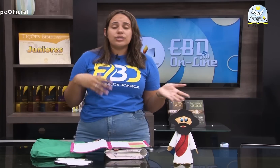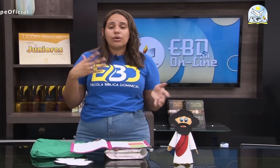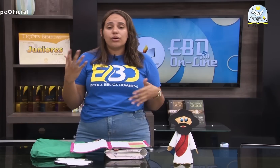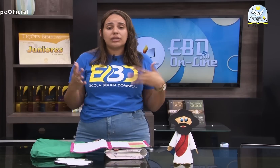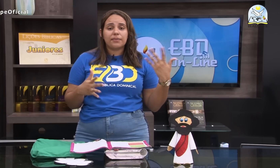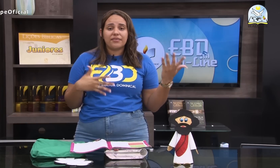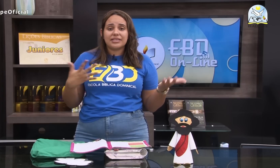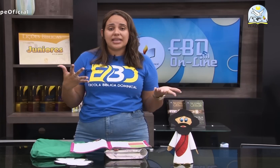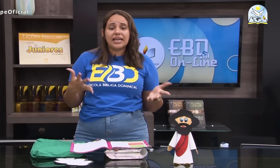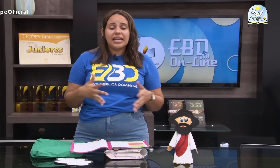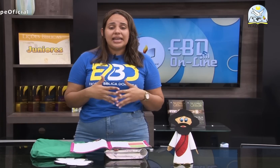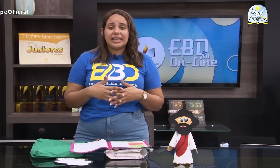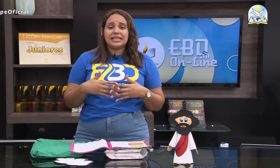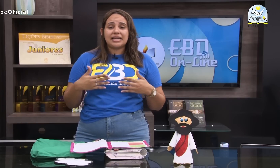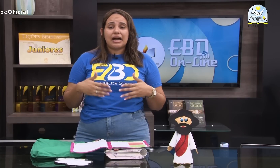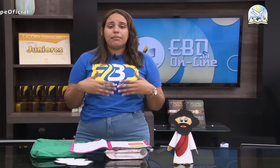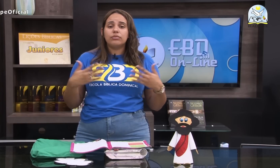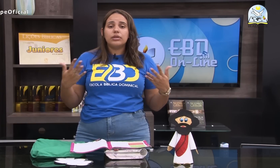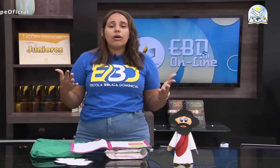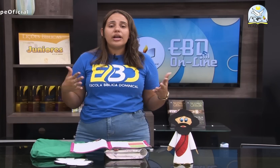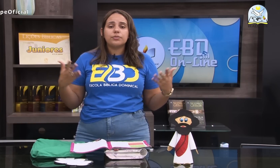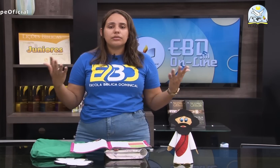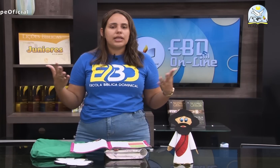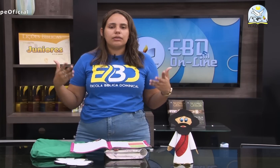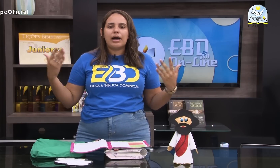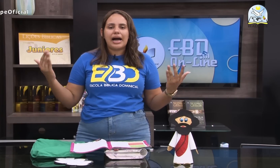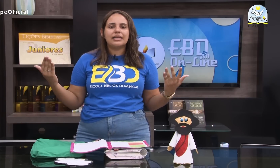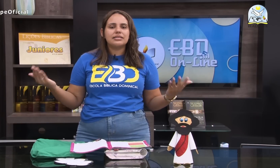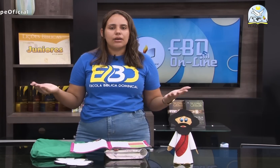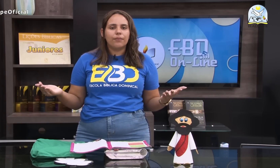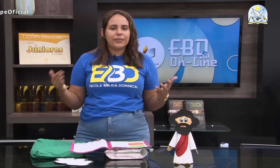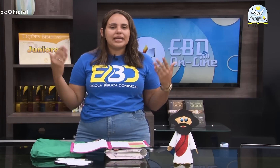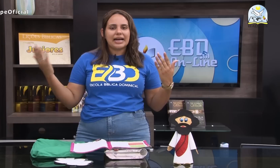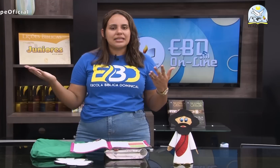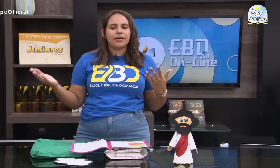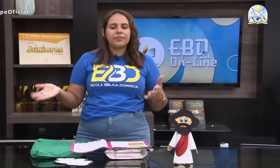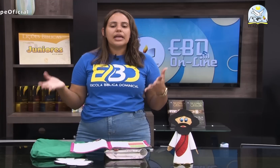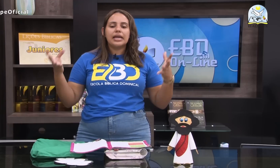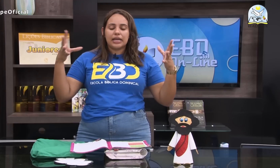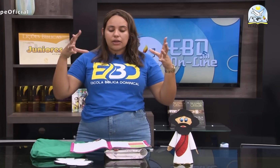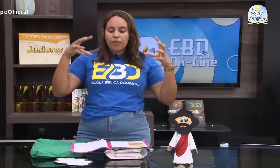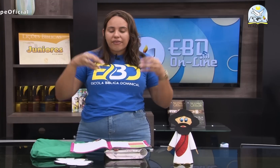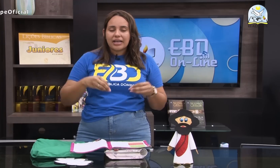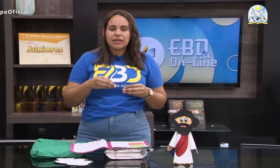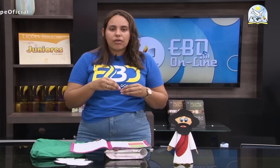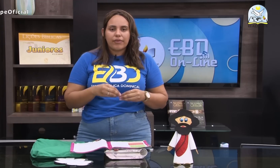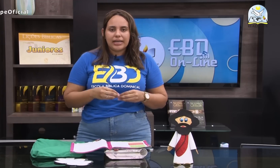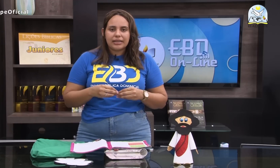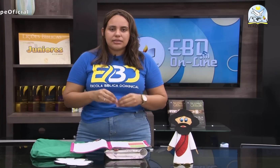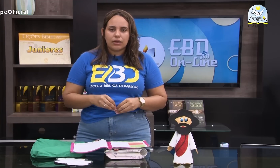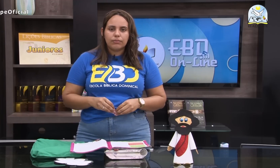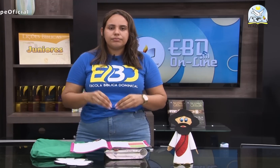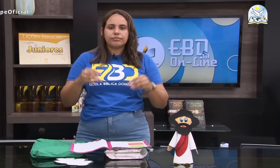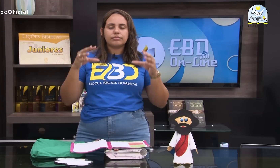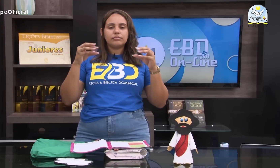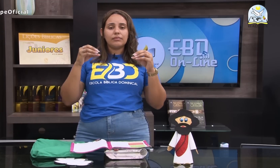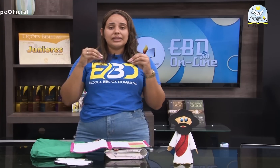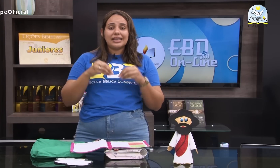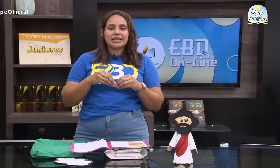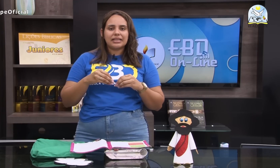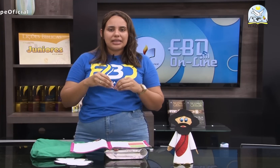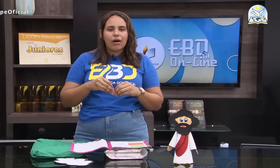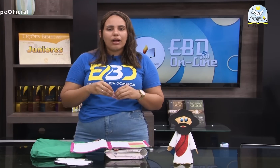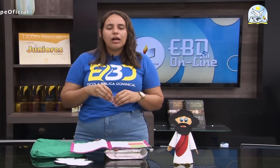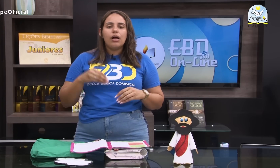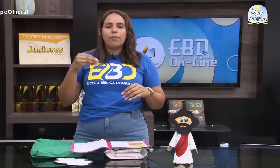Tem uma coisa ou outra para fazer e eles acabam não respondendo a lição em casa. Então faça com ele a lição